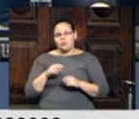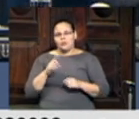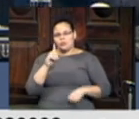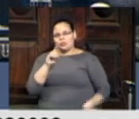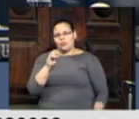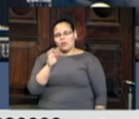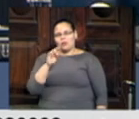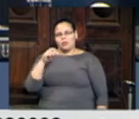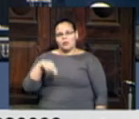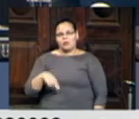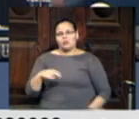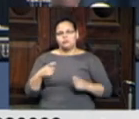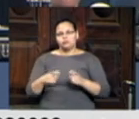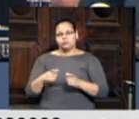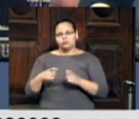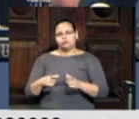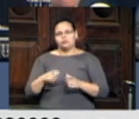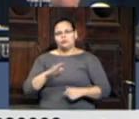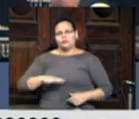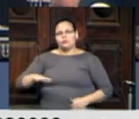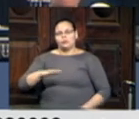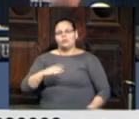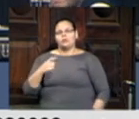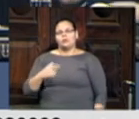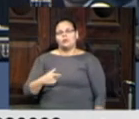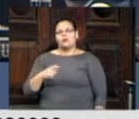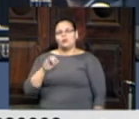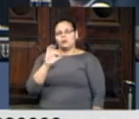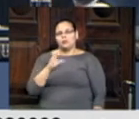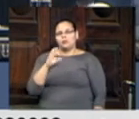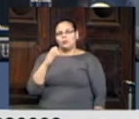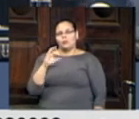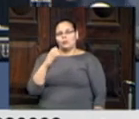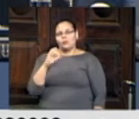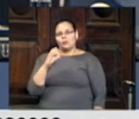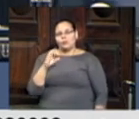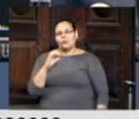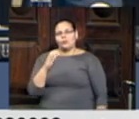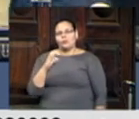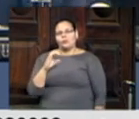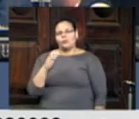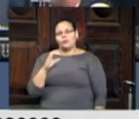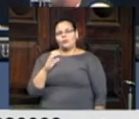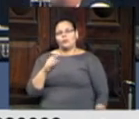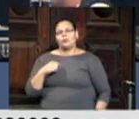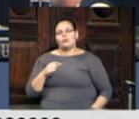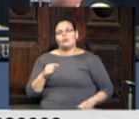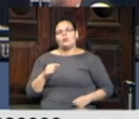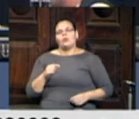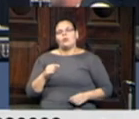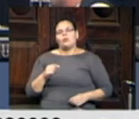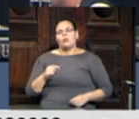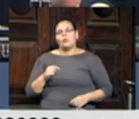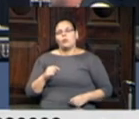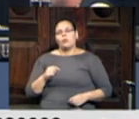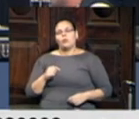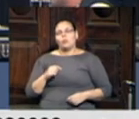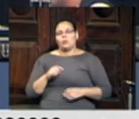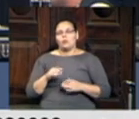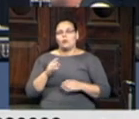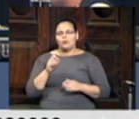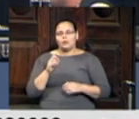na região oceânica do município de Niterói. Parecer da Comissão de Indicações Legislativas,